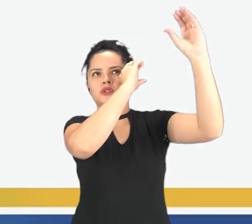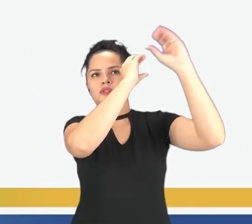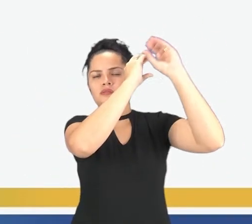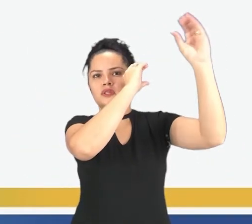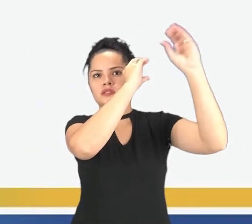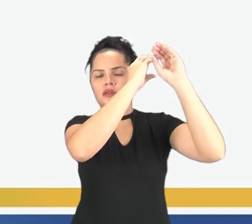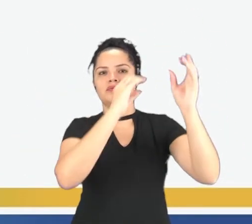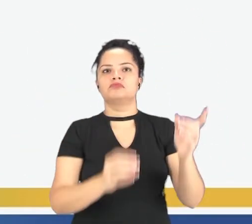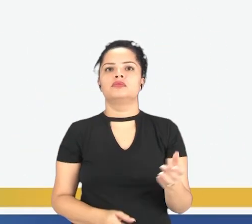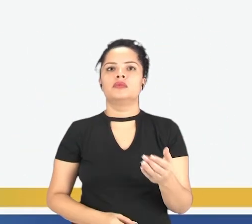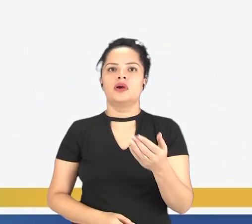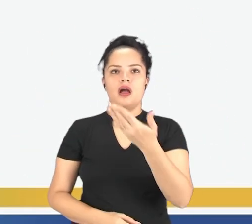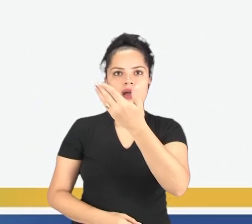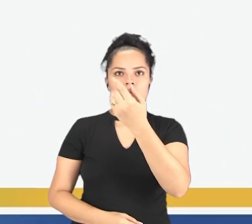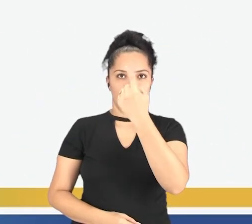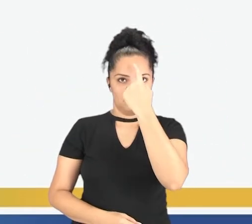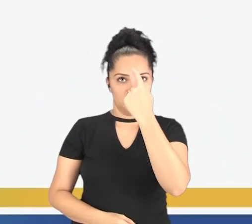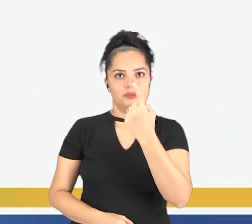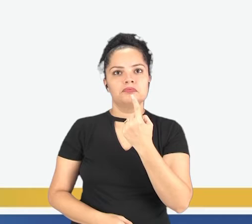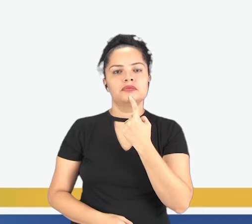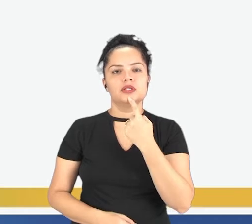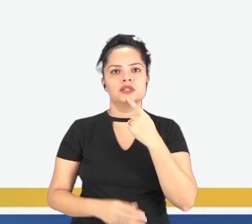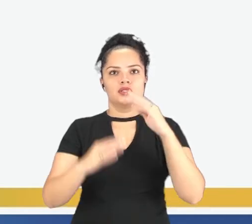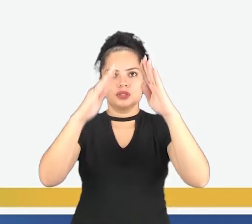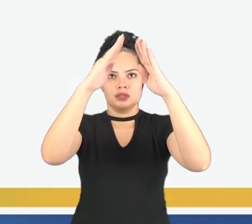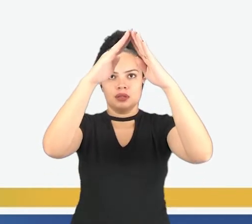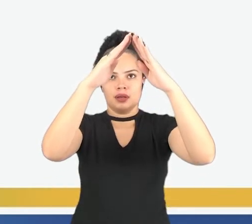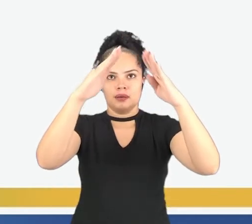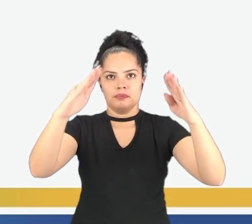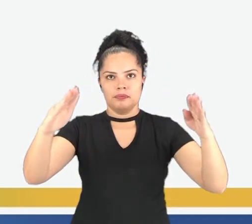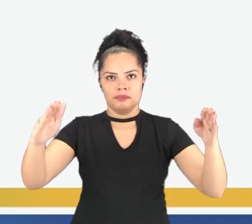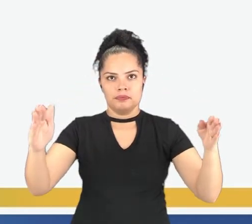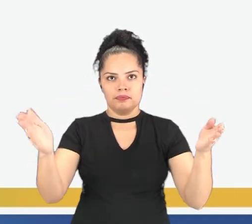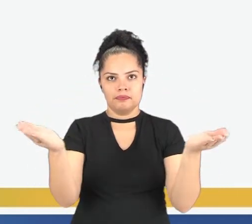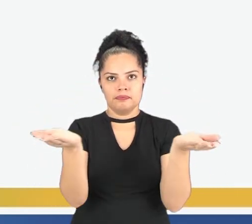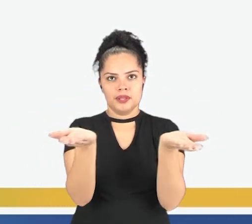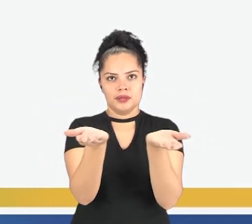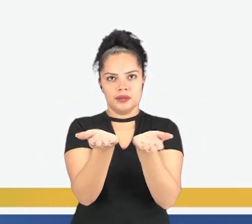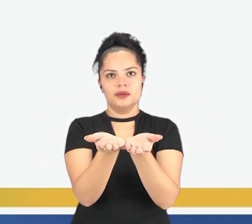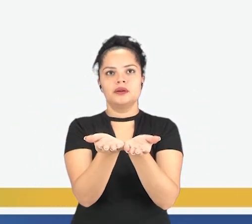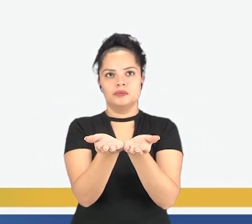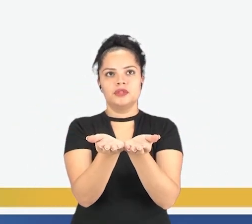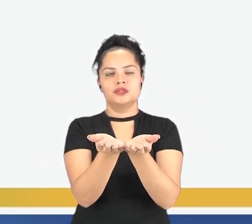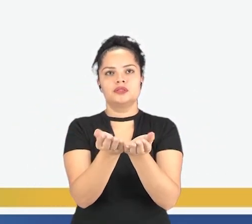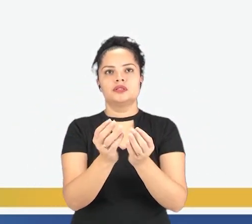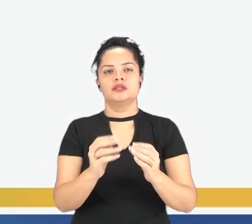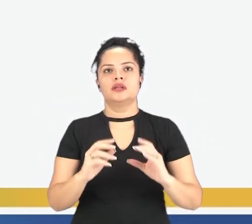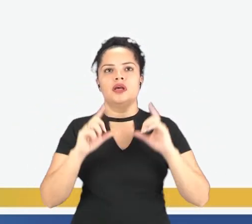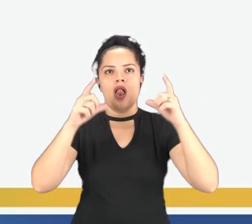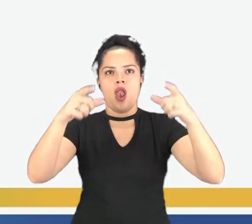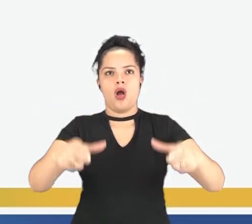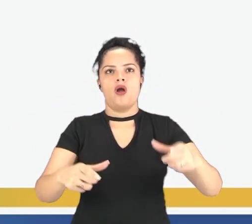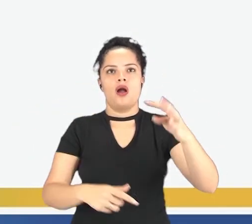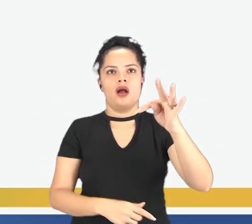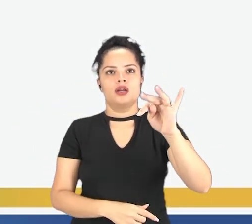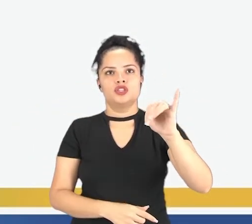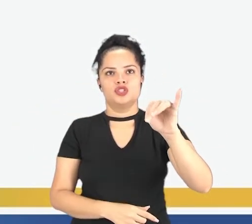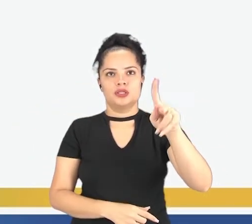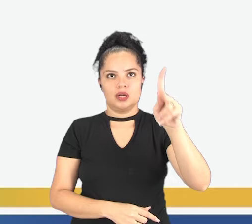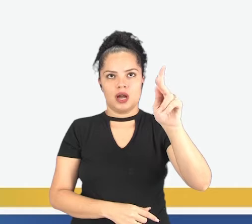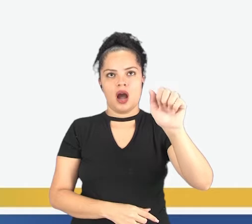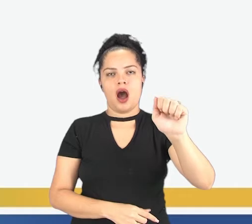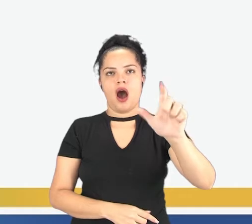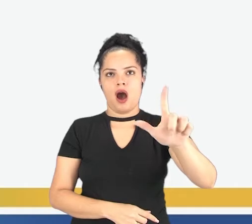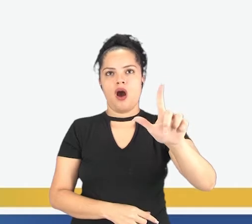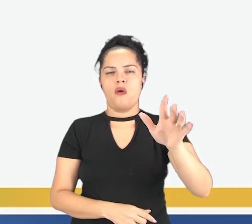Pirâmide Maia de Tikal, né? Vamos observar aqui, observa essa imagem. Fica na península de Yucatán, né? Tikal começou a ser habitada